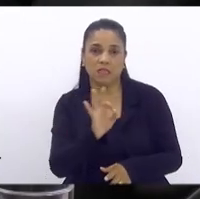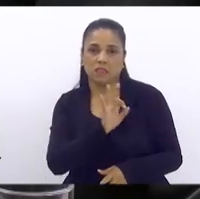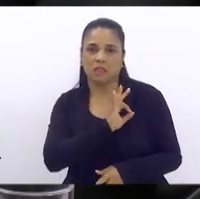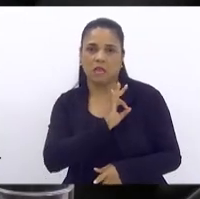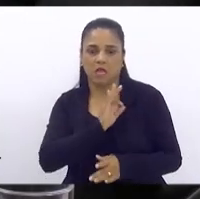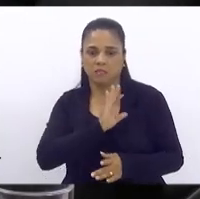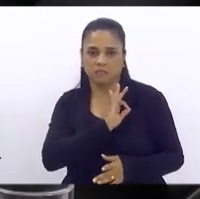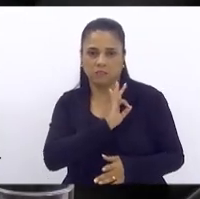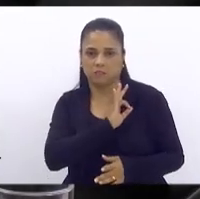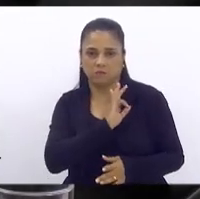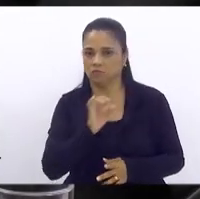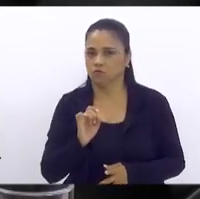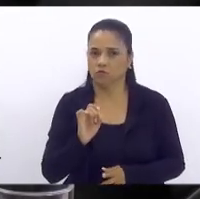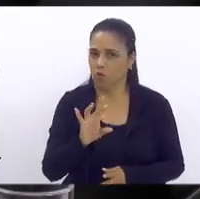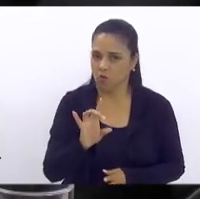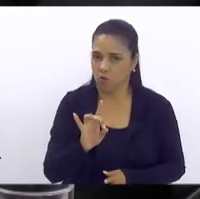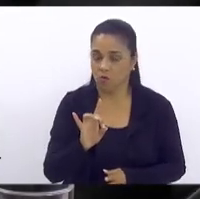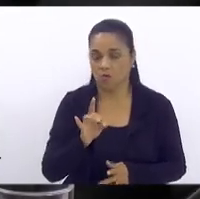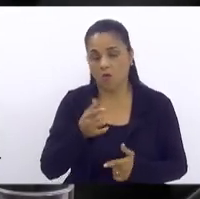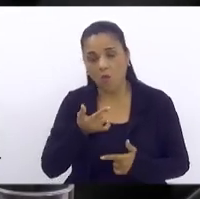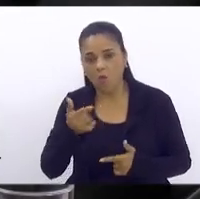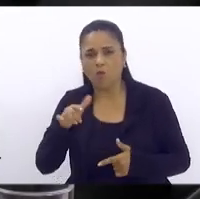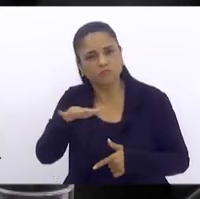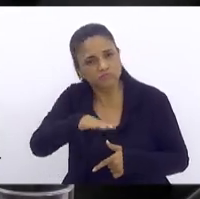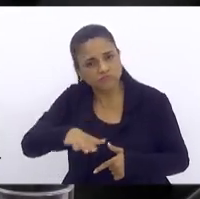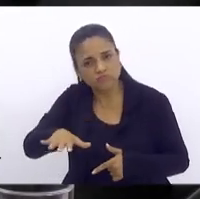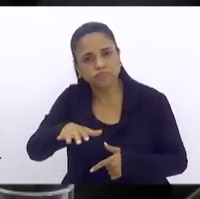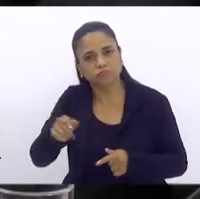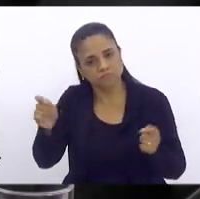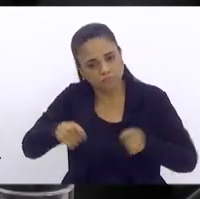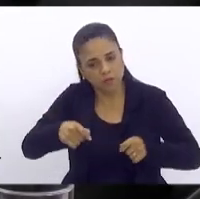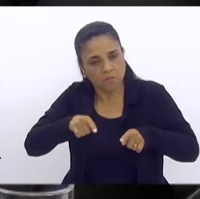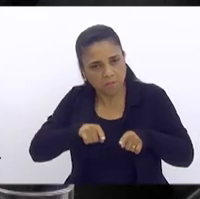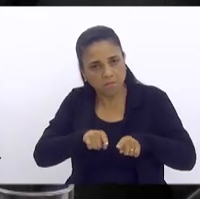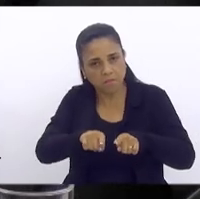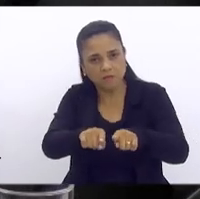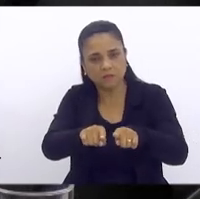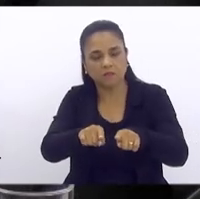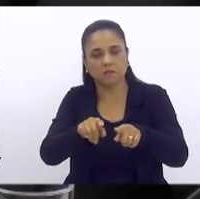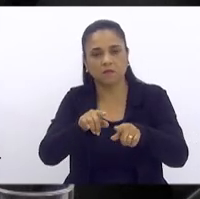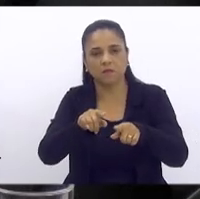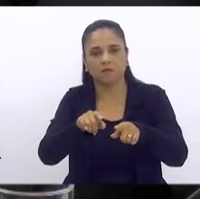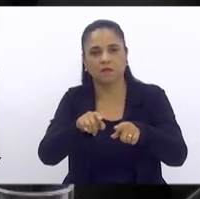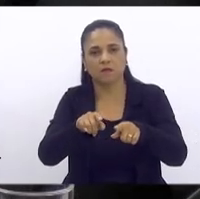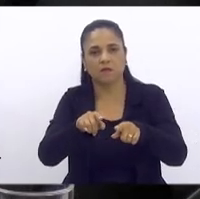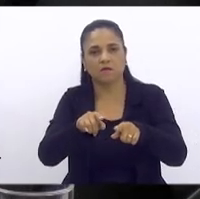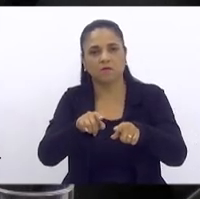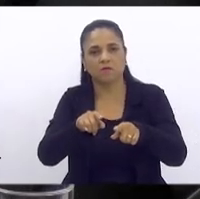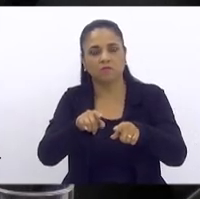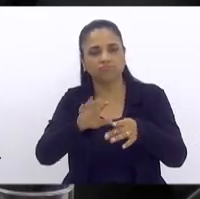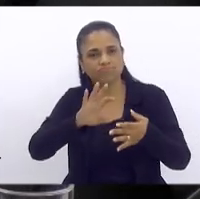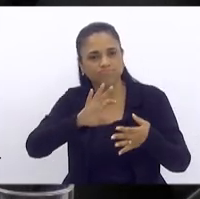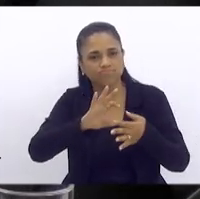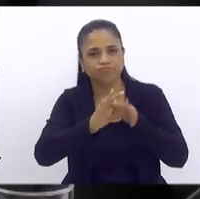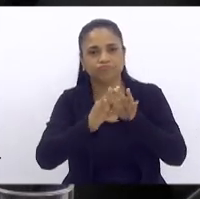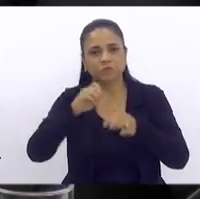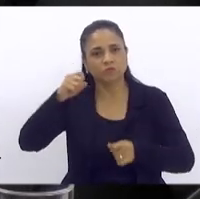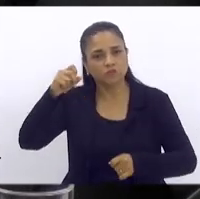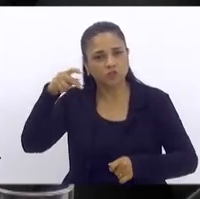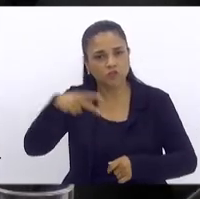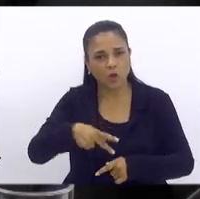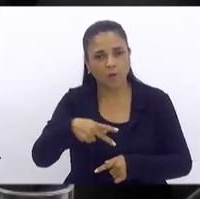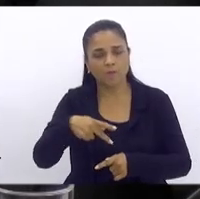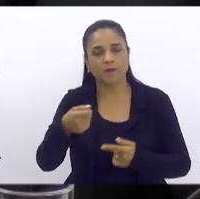delegacia ou então um outro espaço. Pode ser, como eu falei, parcerias com rede de shoppings, no caso, por